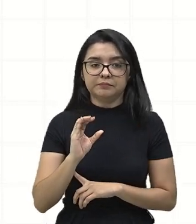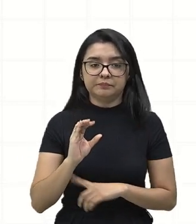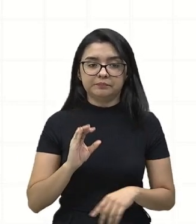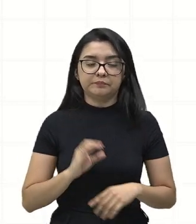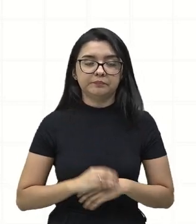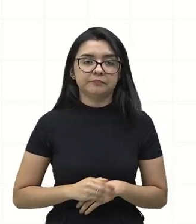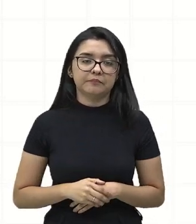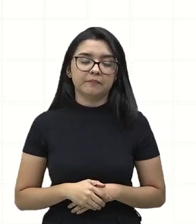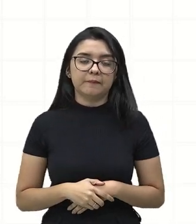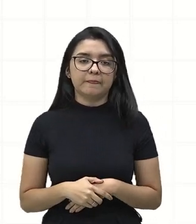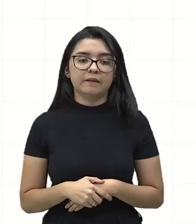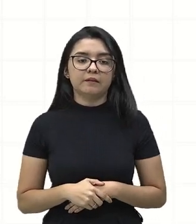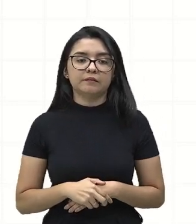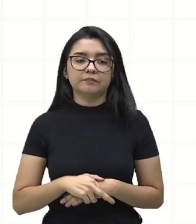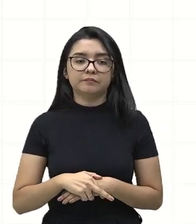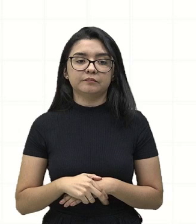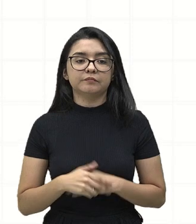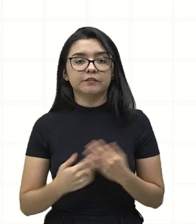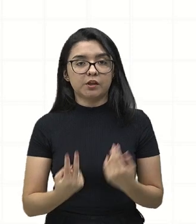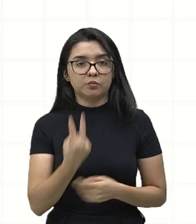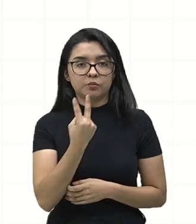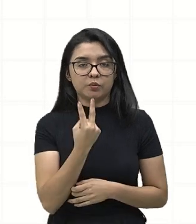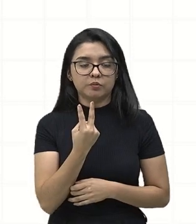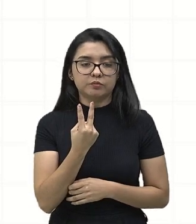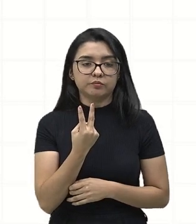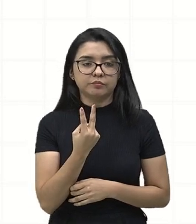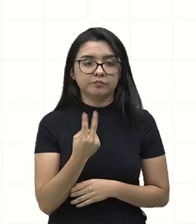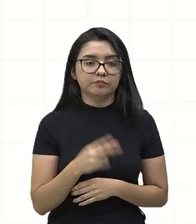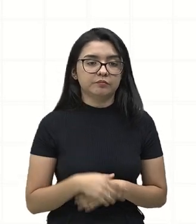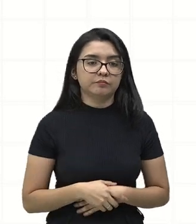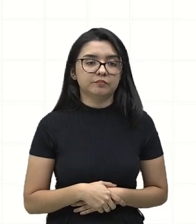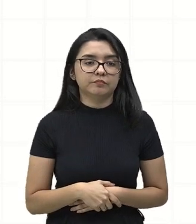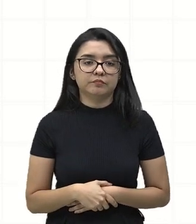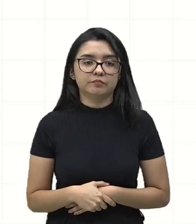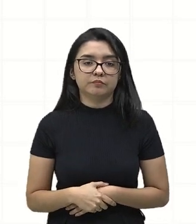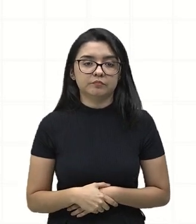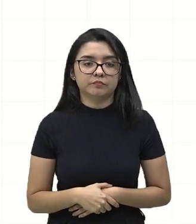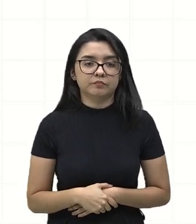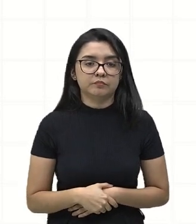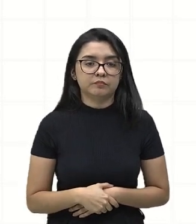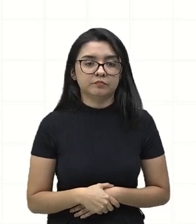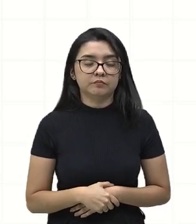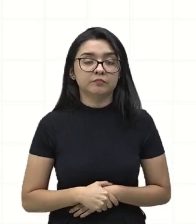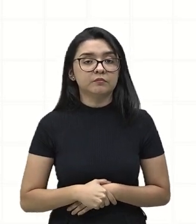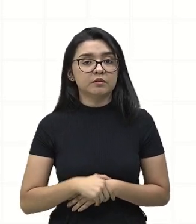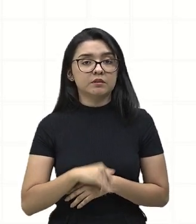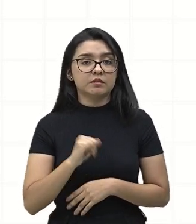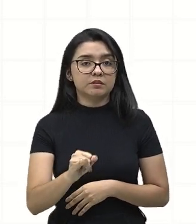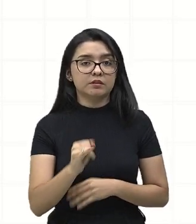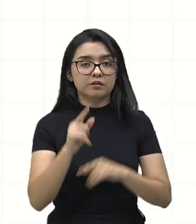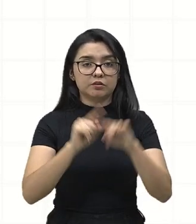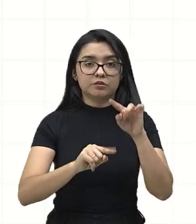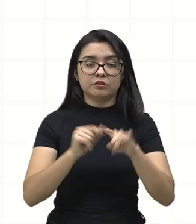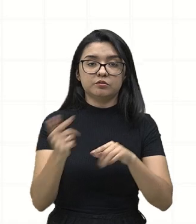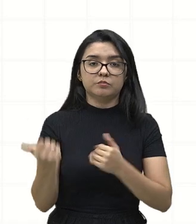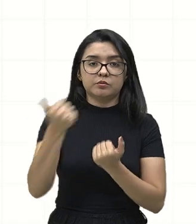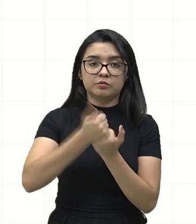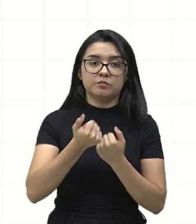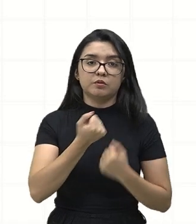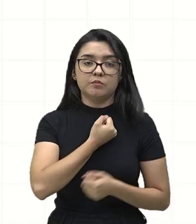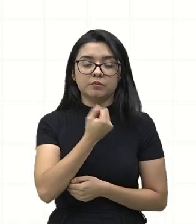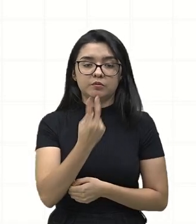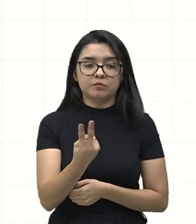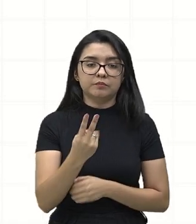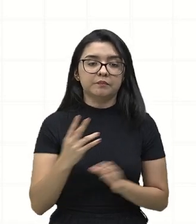C, que é o 2. Quando a gente coloca o 2 aqui no lugar da estrela,